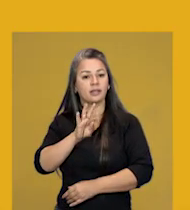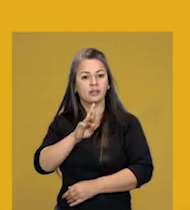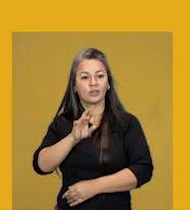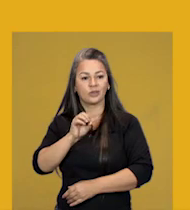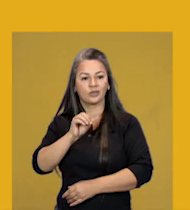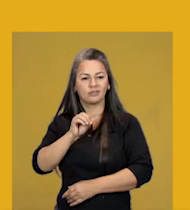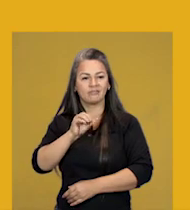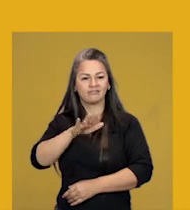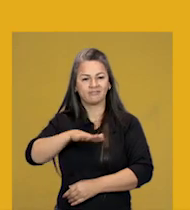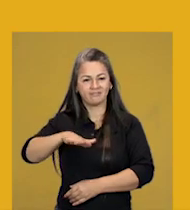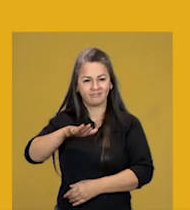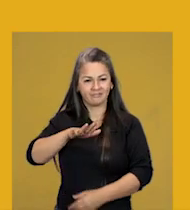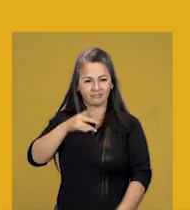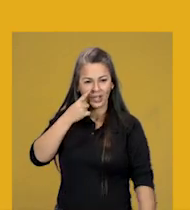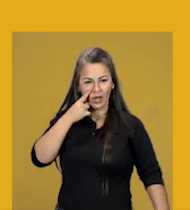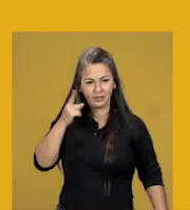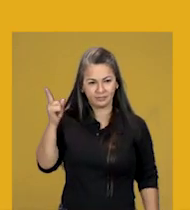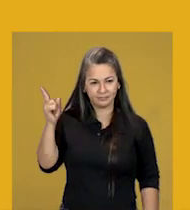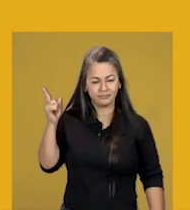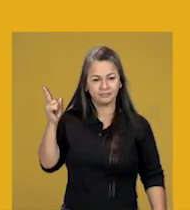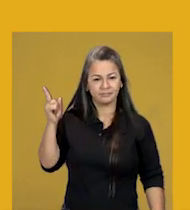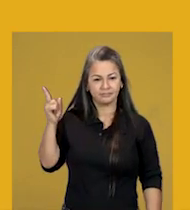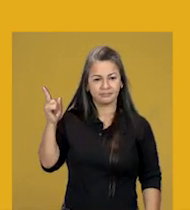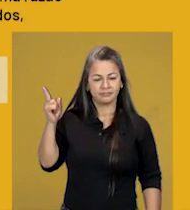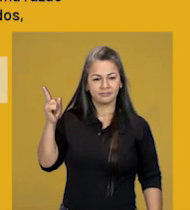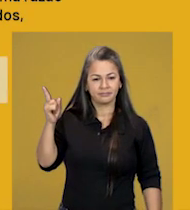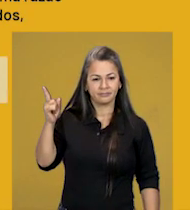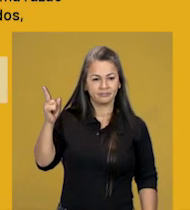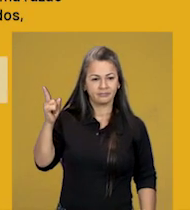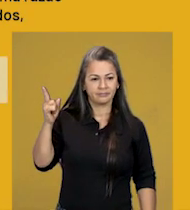Então, vamos calcular primeiramente